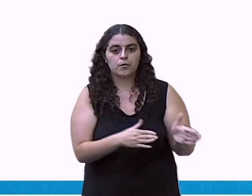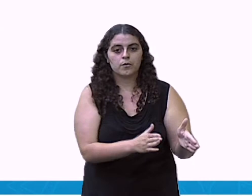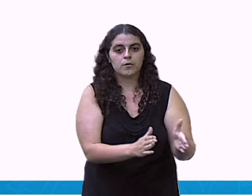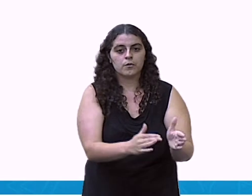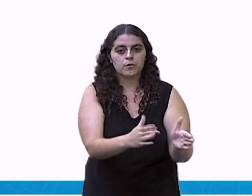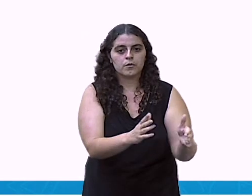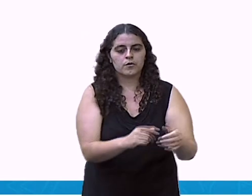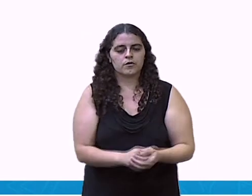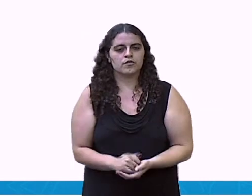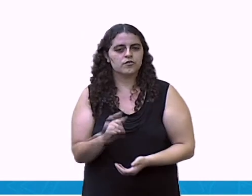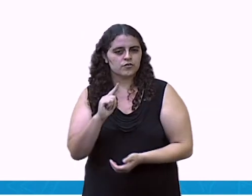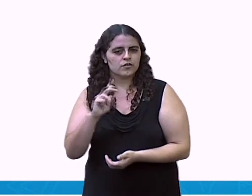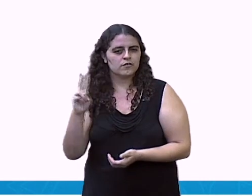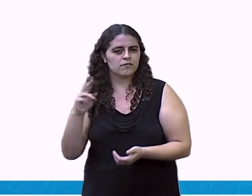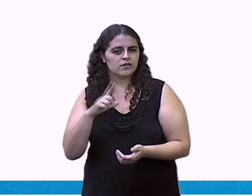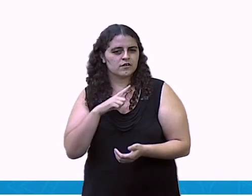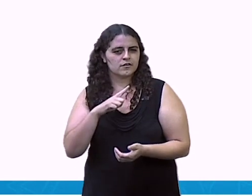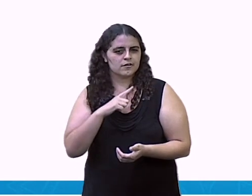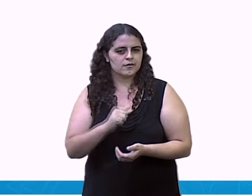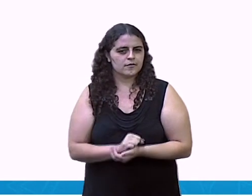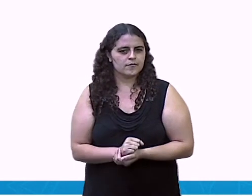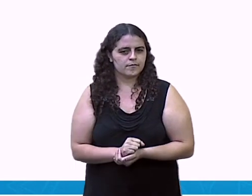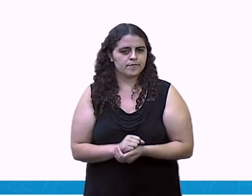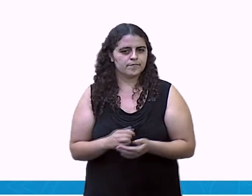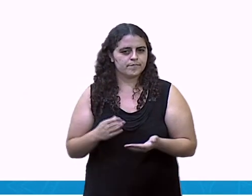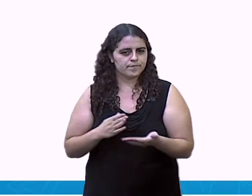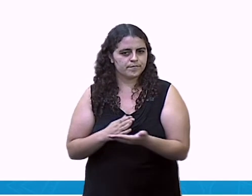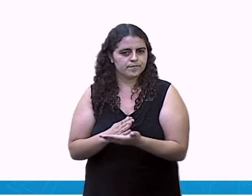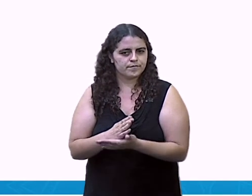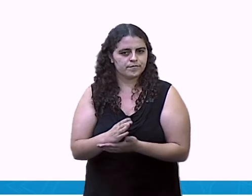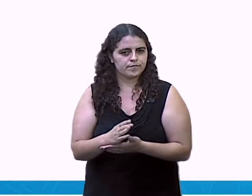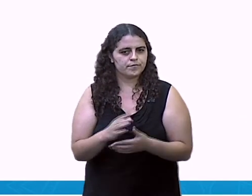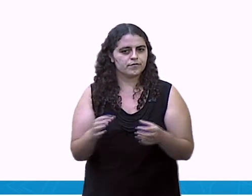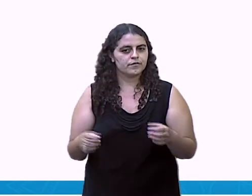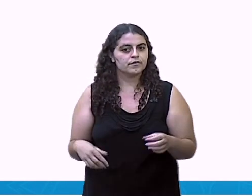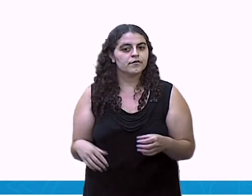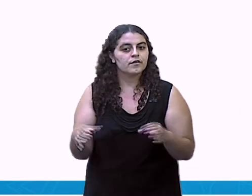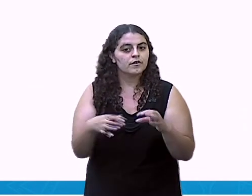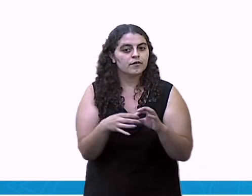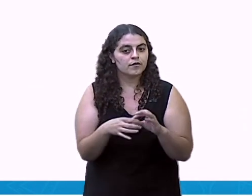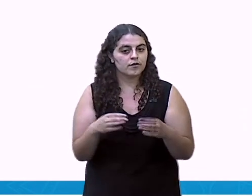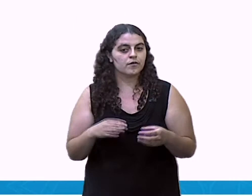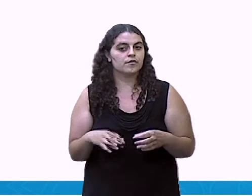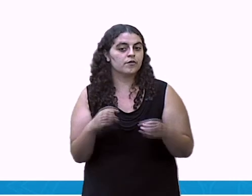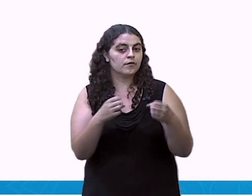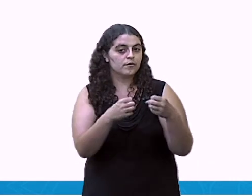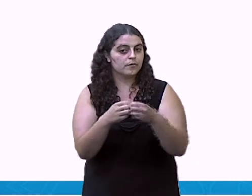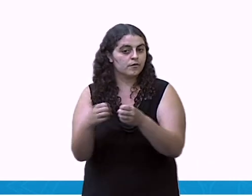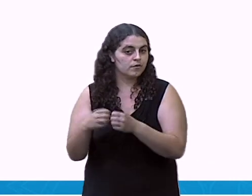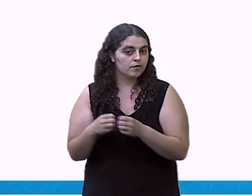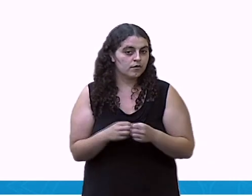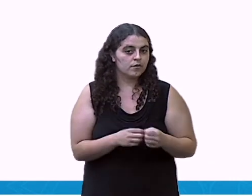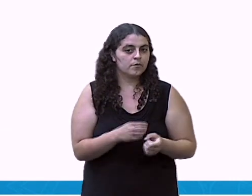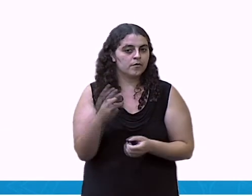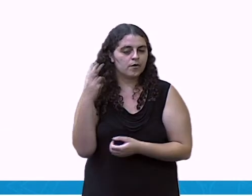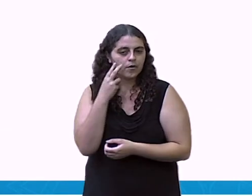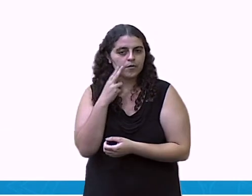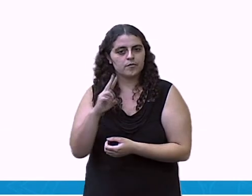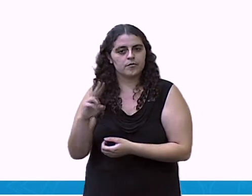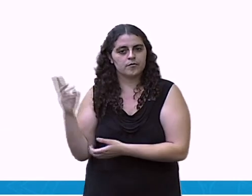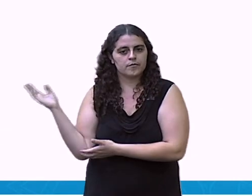cidades. Aqui em Governador Valadares mesmo, nós temos pontes que ligam bairros, né? Que são também de BRs. Então a gente tem aqui uma